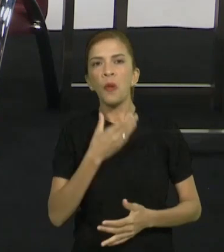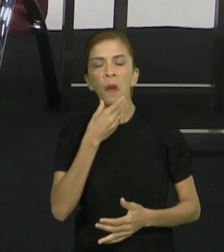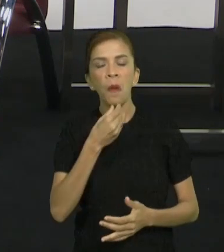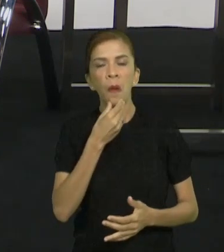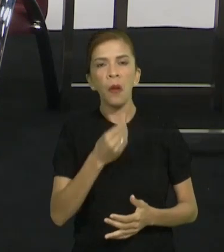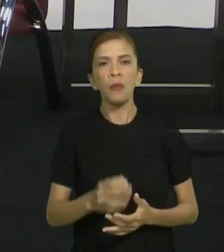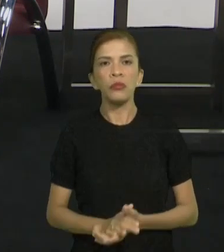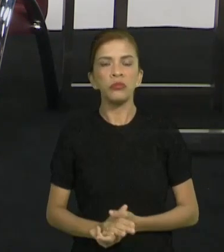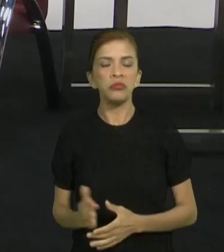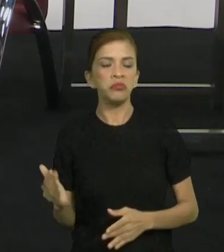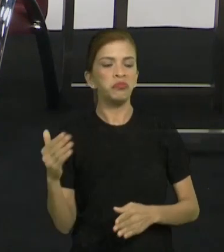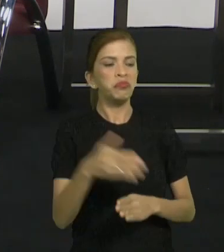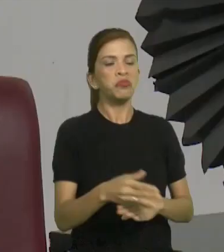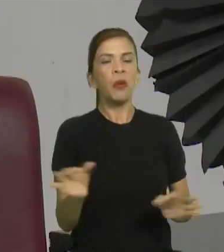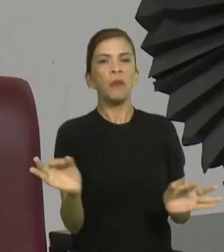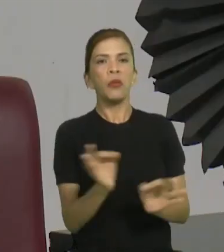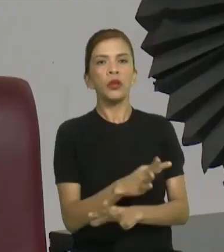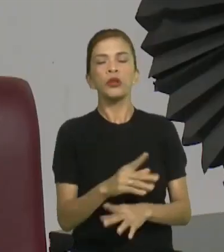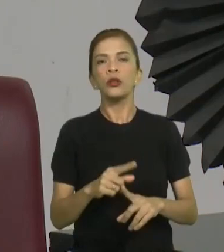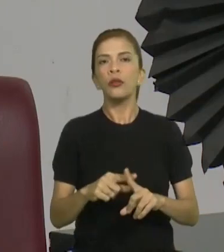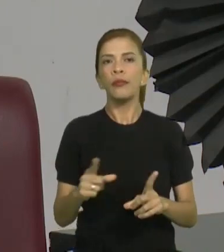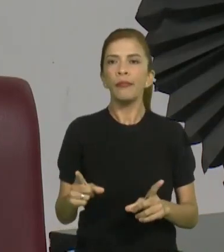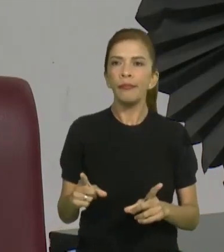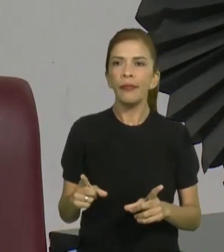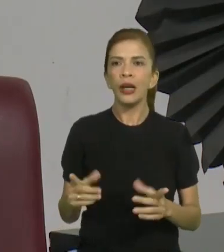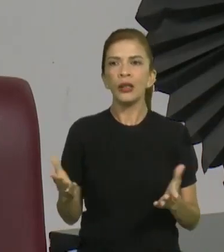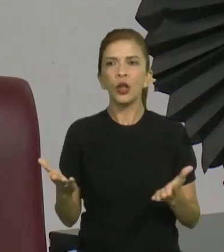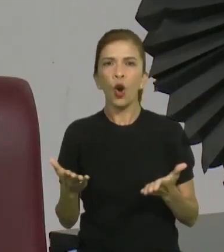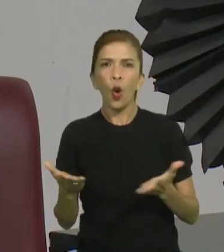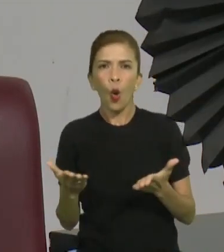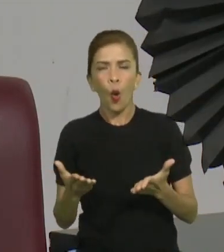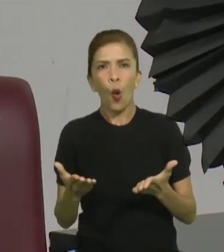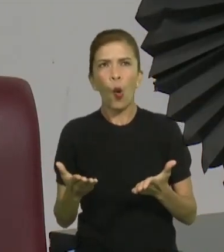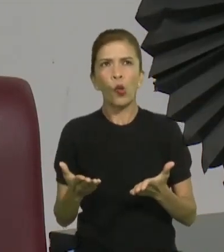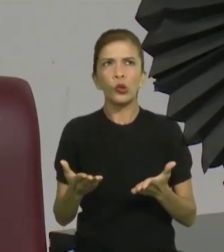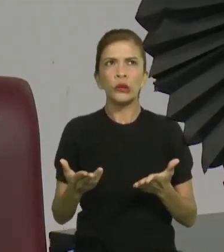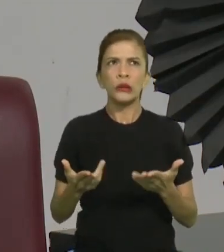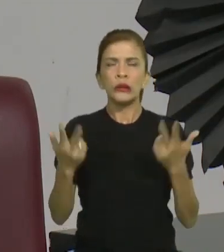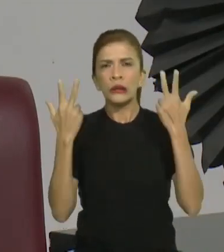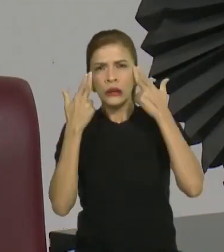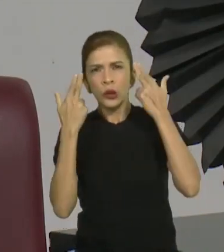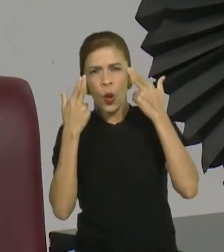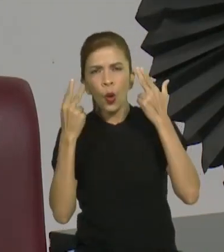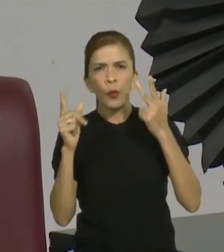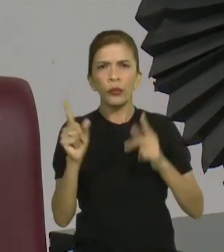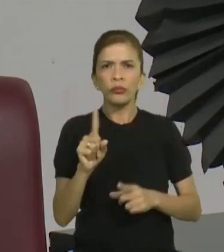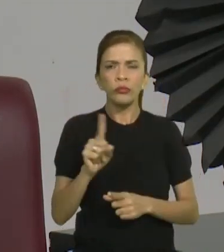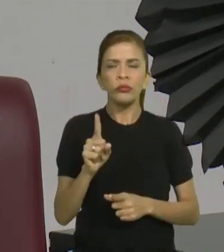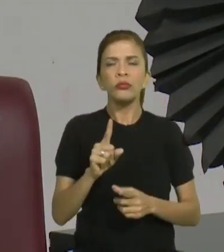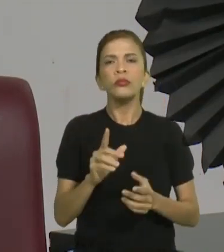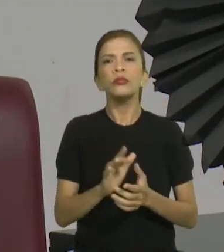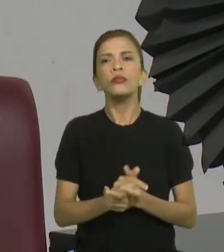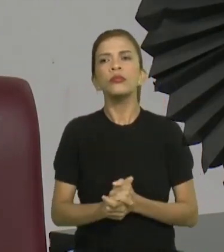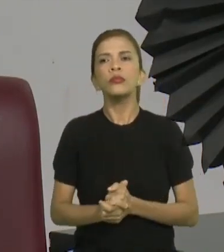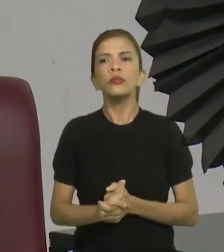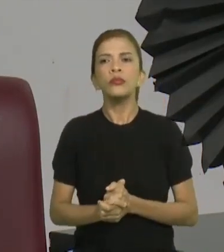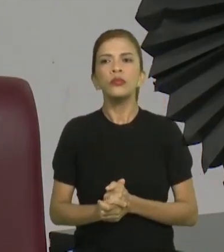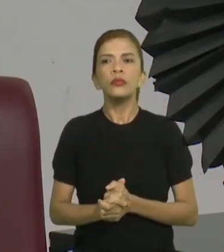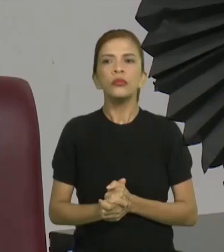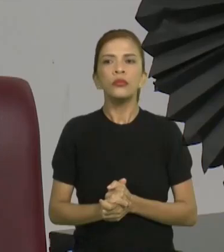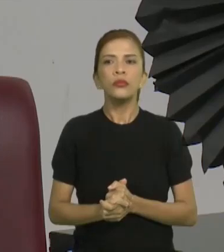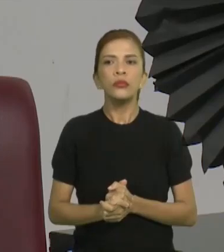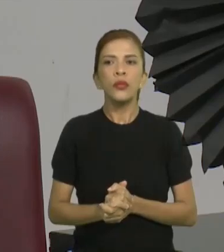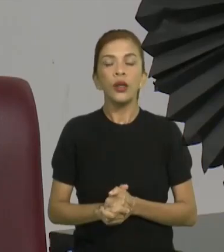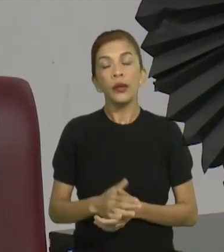vou entrar e pronto. Mas hoje em dia não é muito mais assim, né? A gente começou a se impor. Então, comigo também